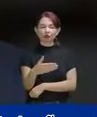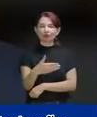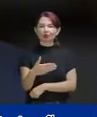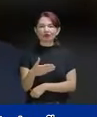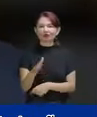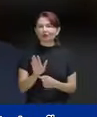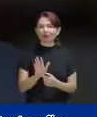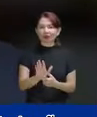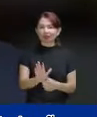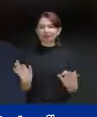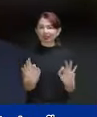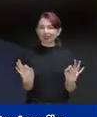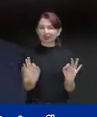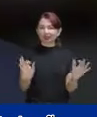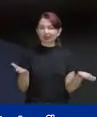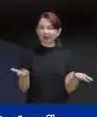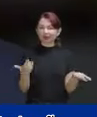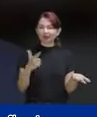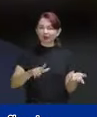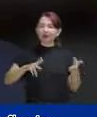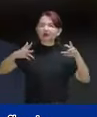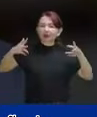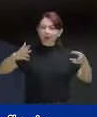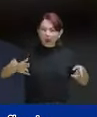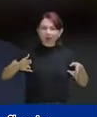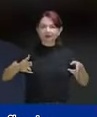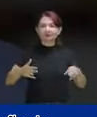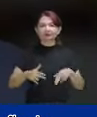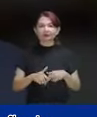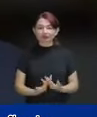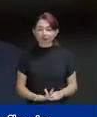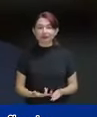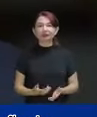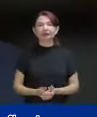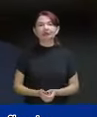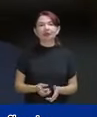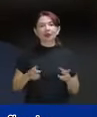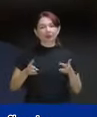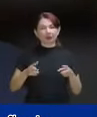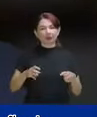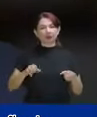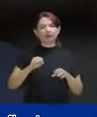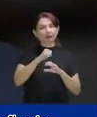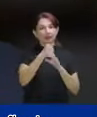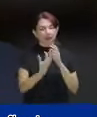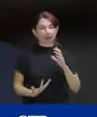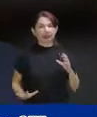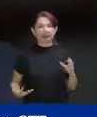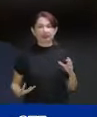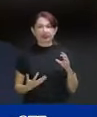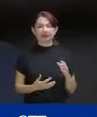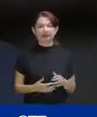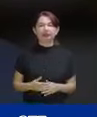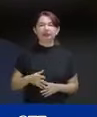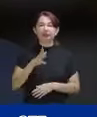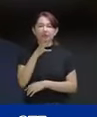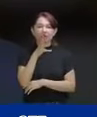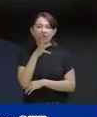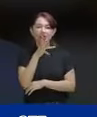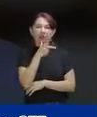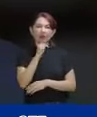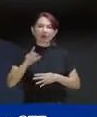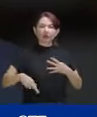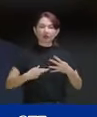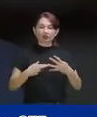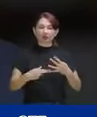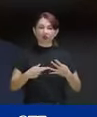superveniente, desconhecido ou nova fase. Então, diante dessas circunstâncias, vislumbro a caracterização do caráter protelatório do recurso, o